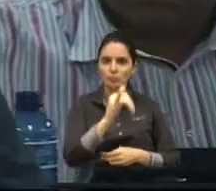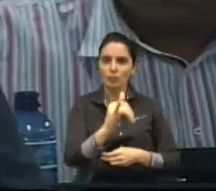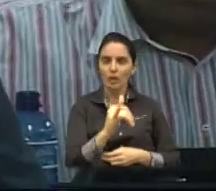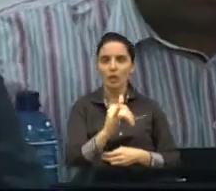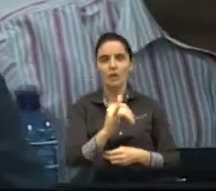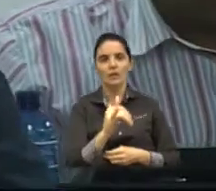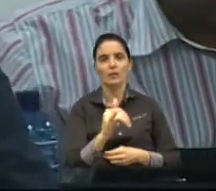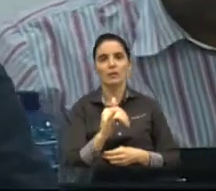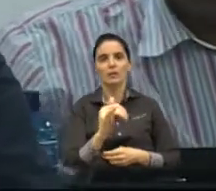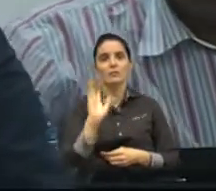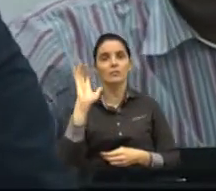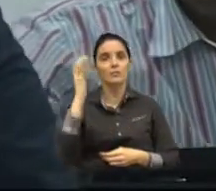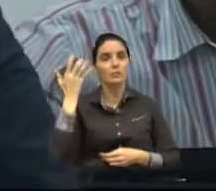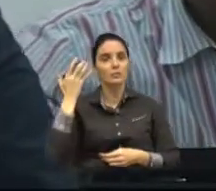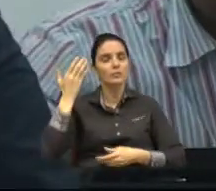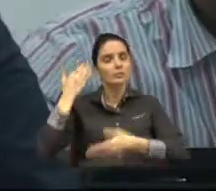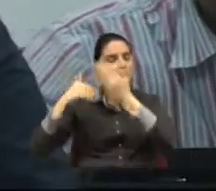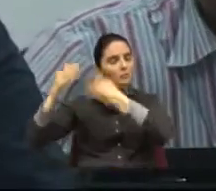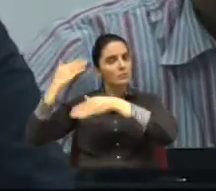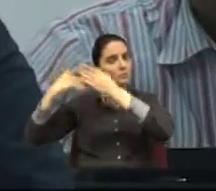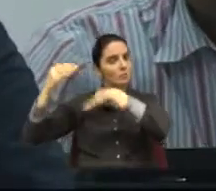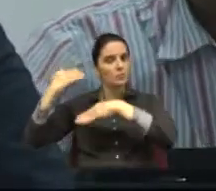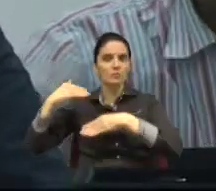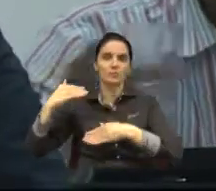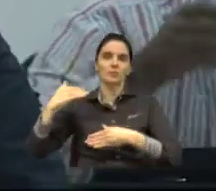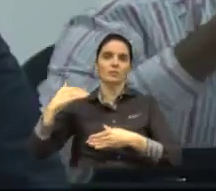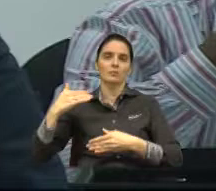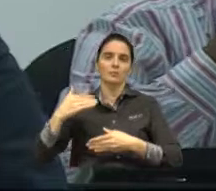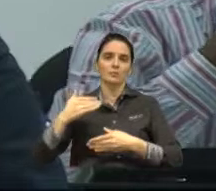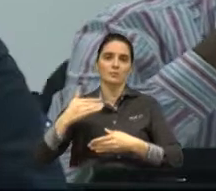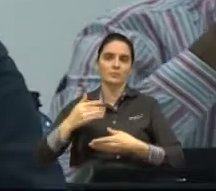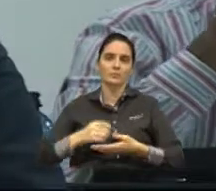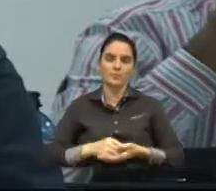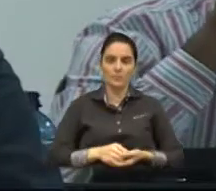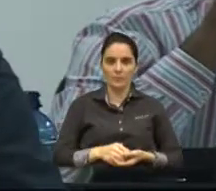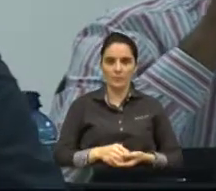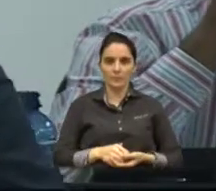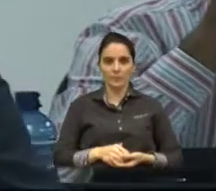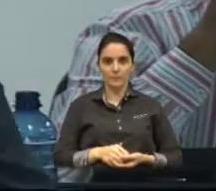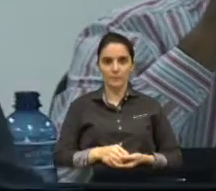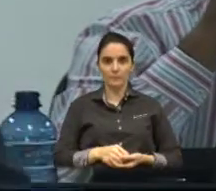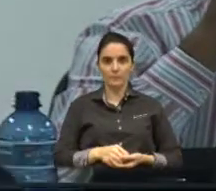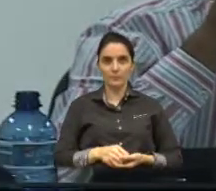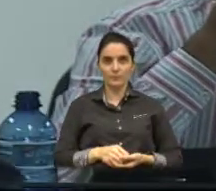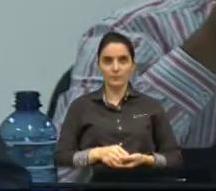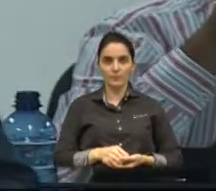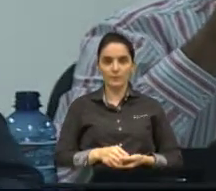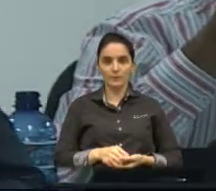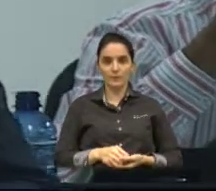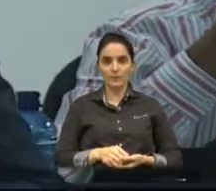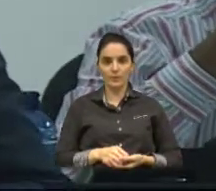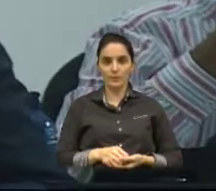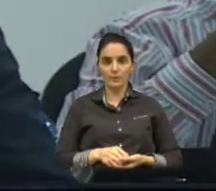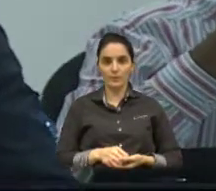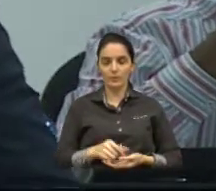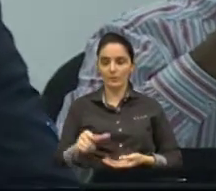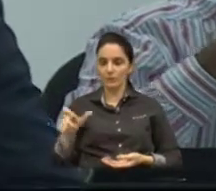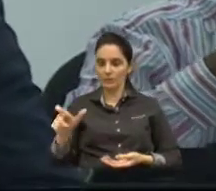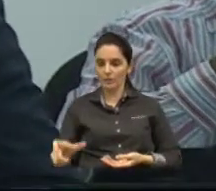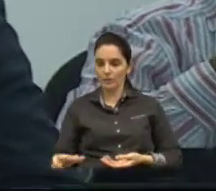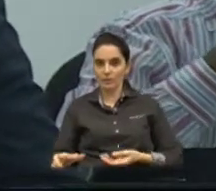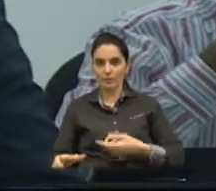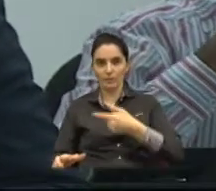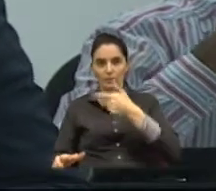do pastor Silas, que, como soldado do Exército de Cristo, no dia 27 de